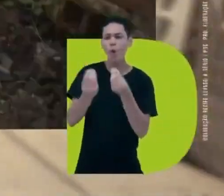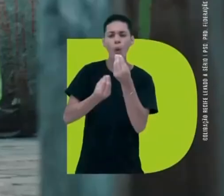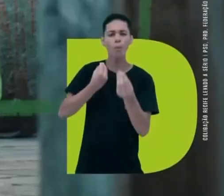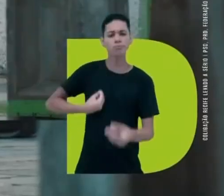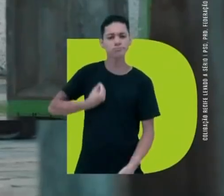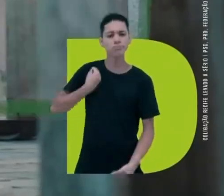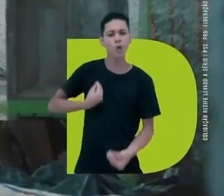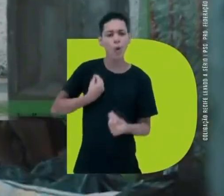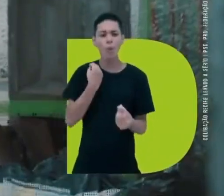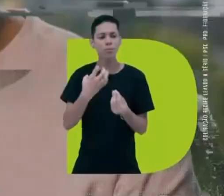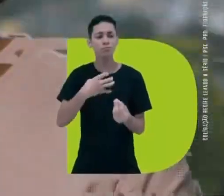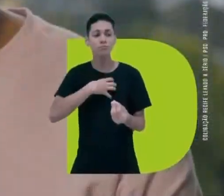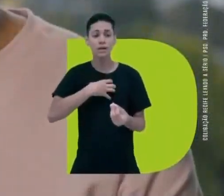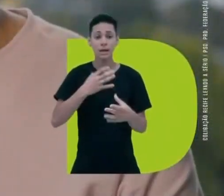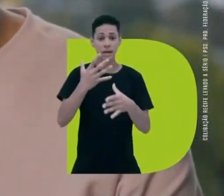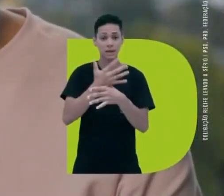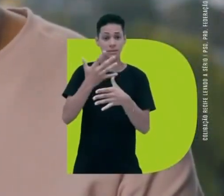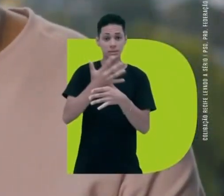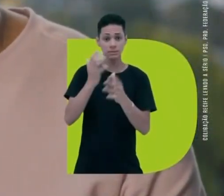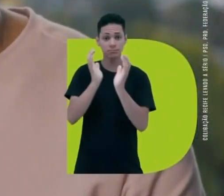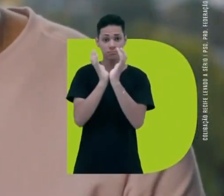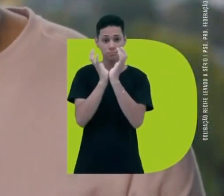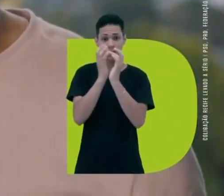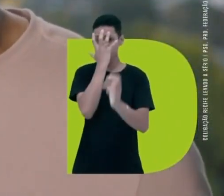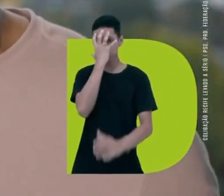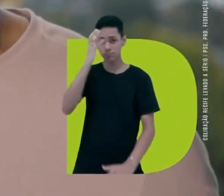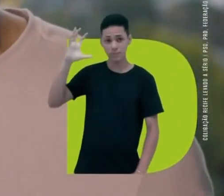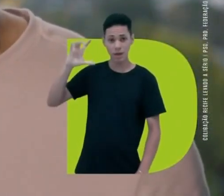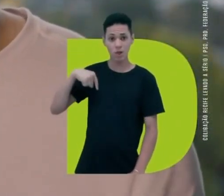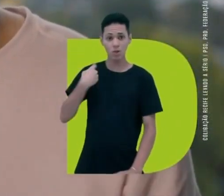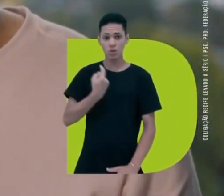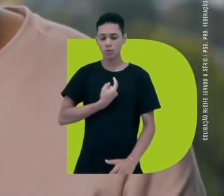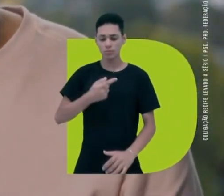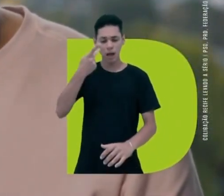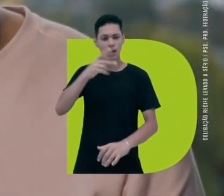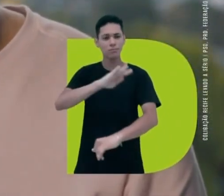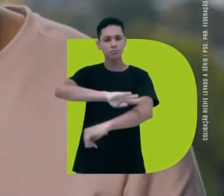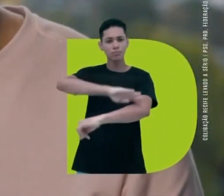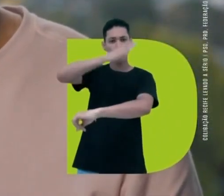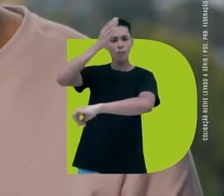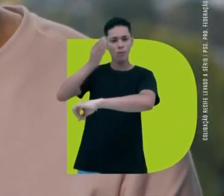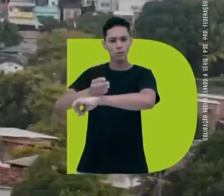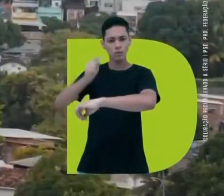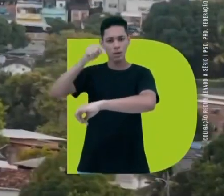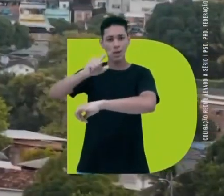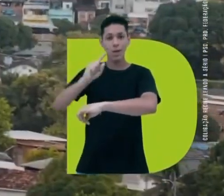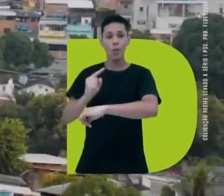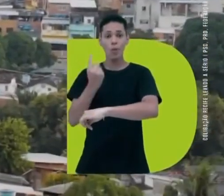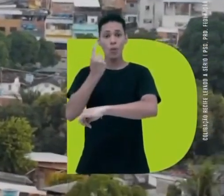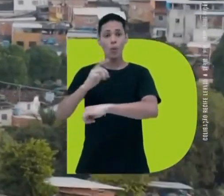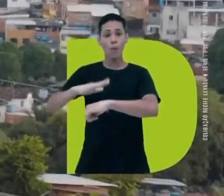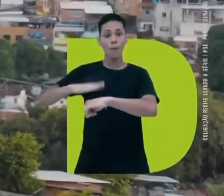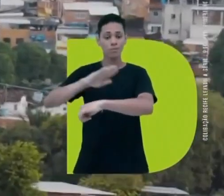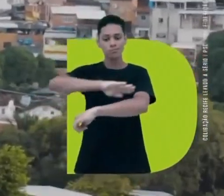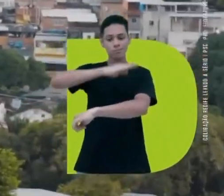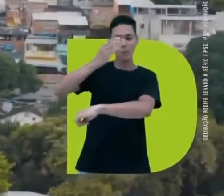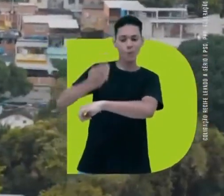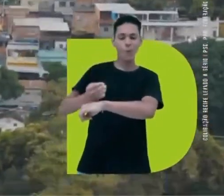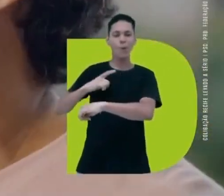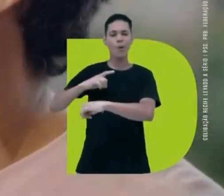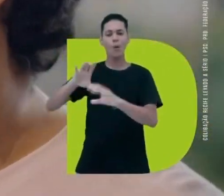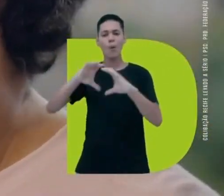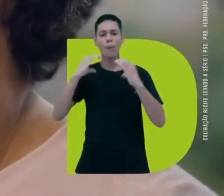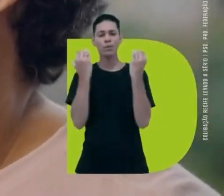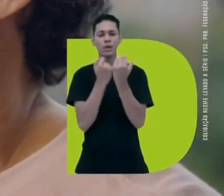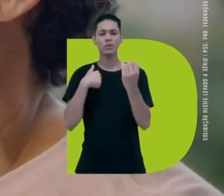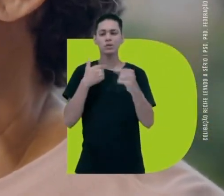é, como ela tá. O Recife sem filtro é isso aqui que a gente tá. A gente tá no alto do Maracanã, que é um dos muitos morros e das